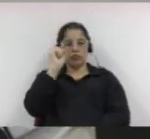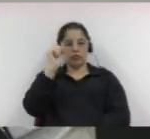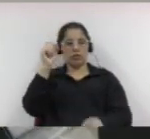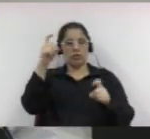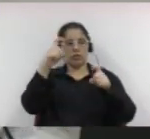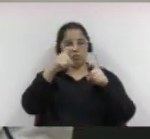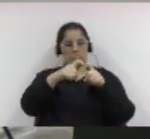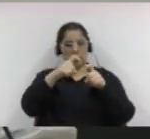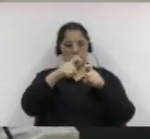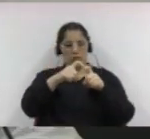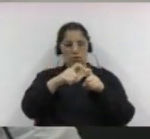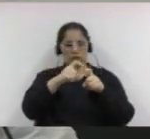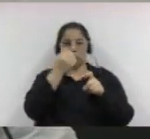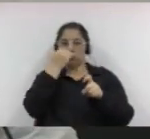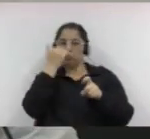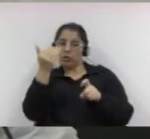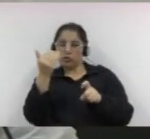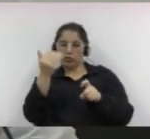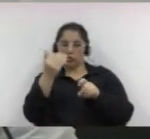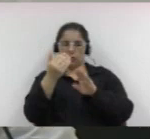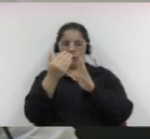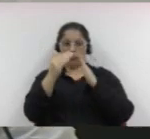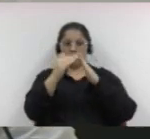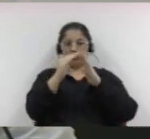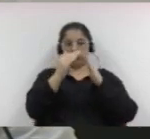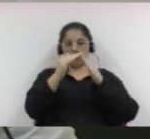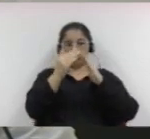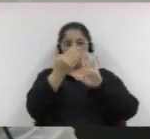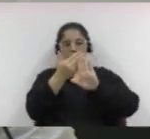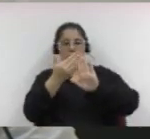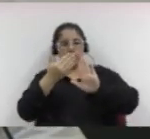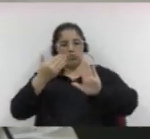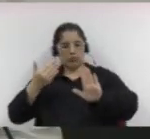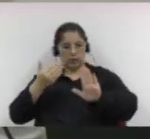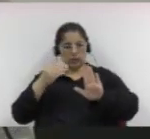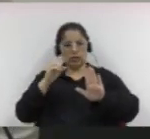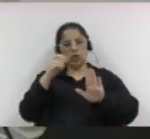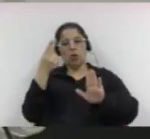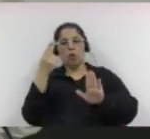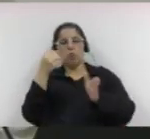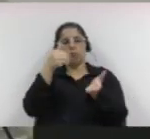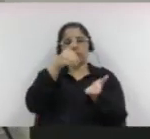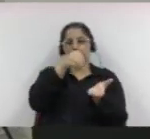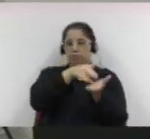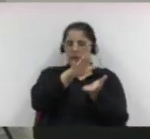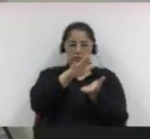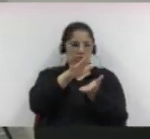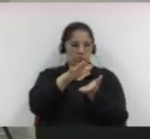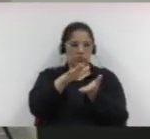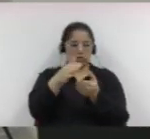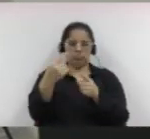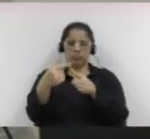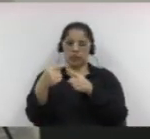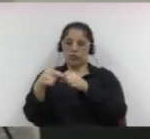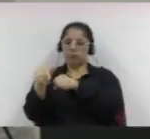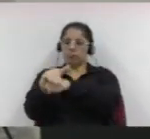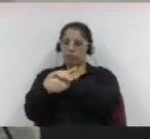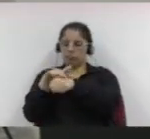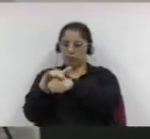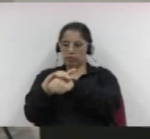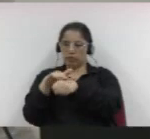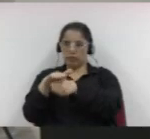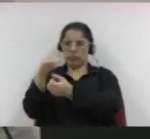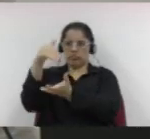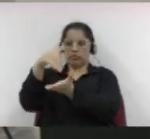pedindo exoneração, outros pedindo licença. No que tange a especialidade, conversando com o secretário de Saúde, já tomou as